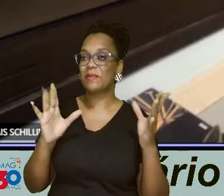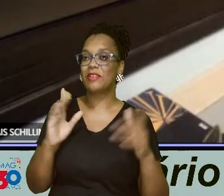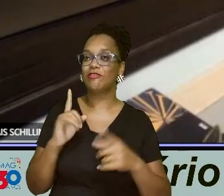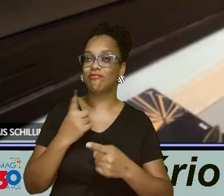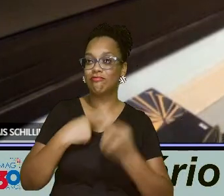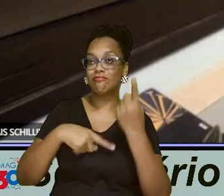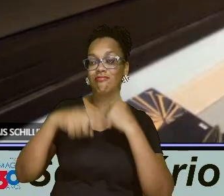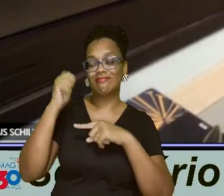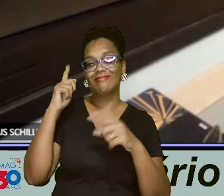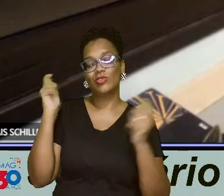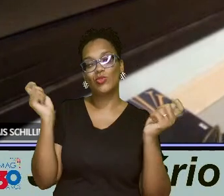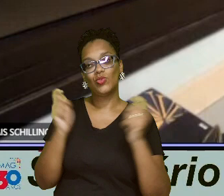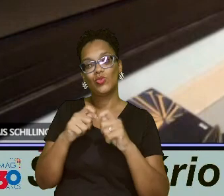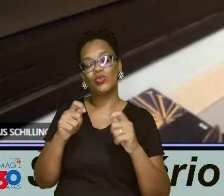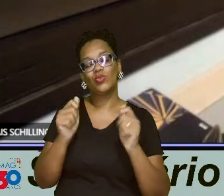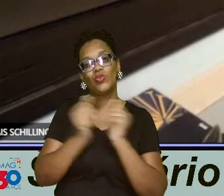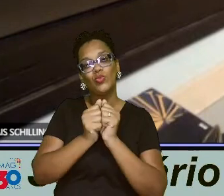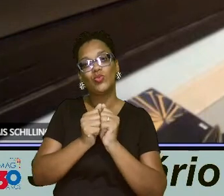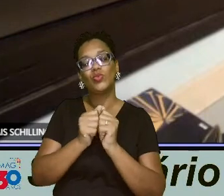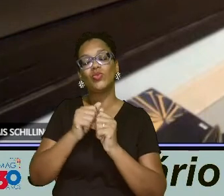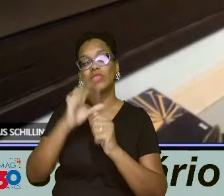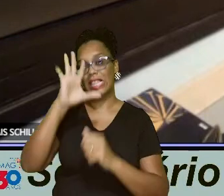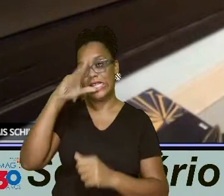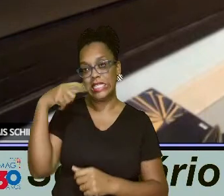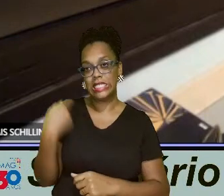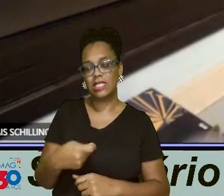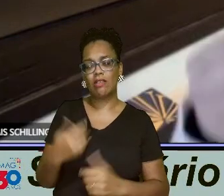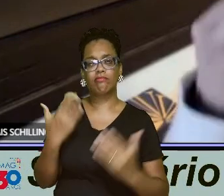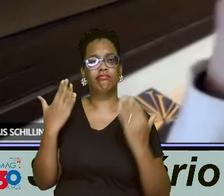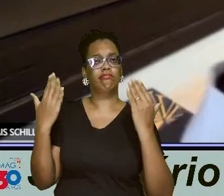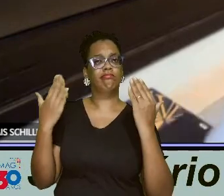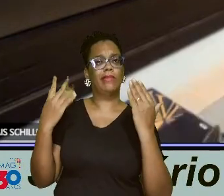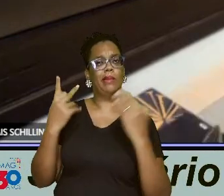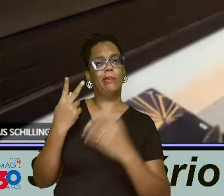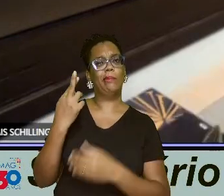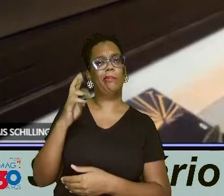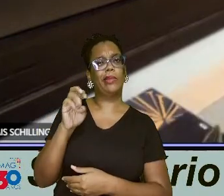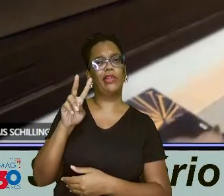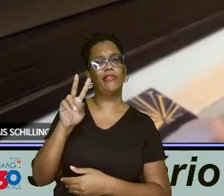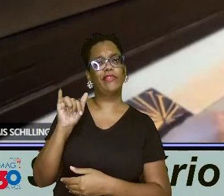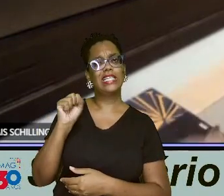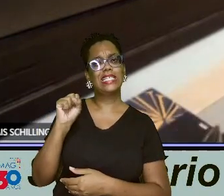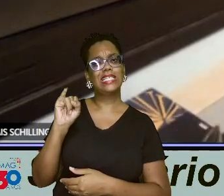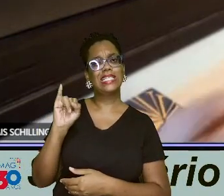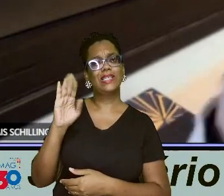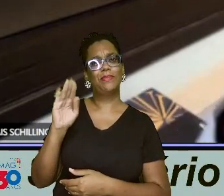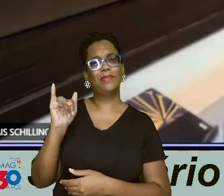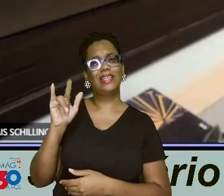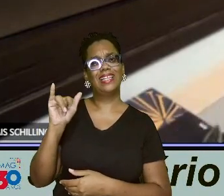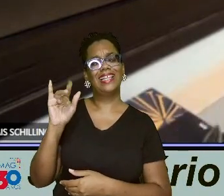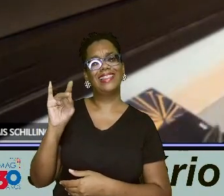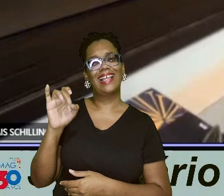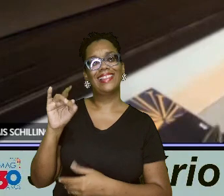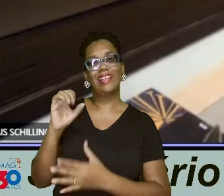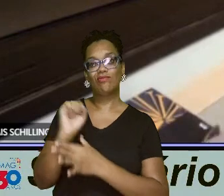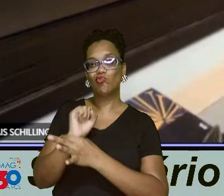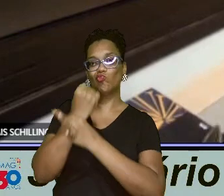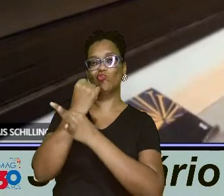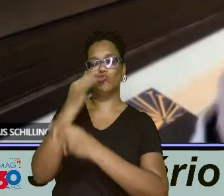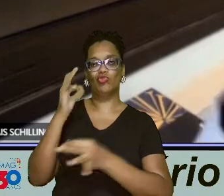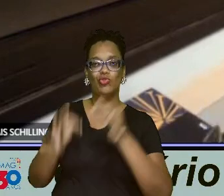gerar com as nossas decisões previsibilidade, que no fundo é tudo que se buscou obter, segurança